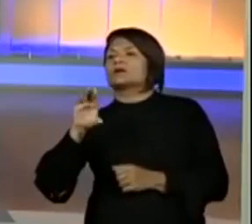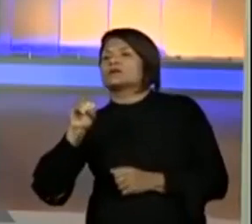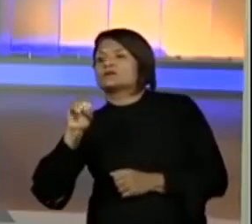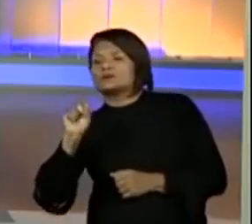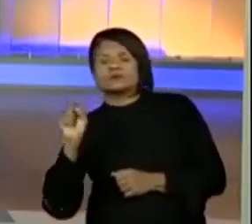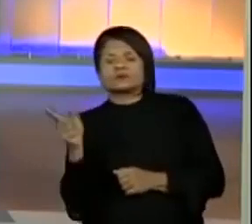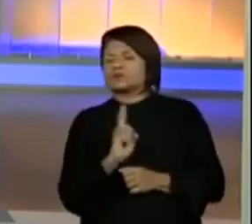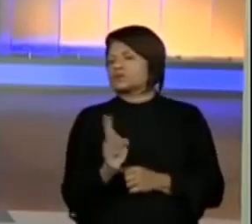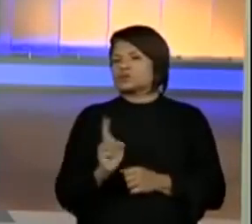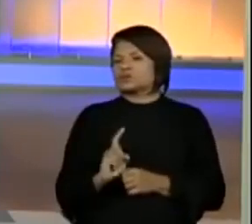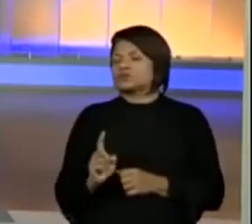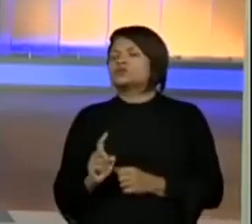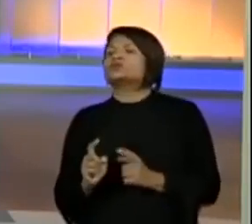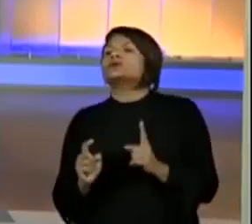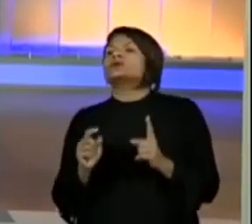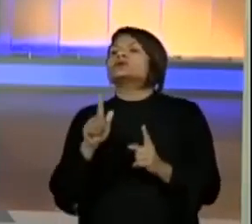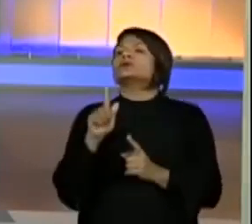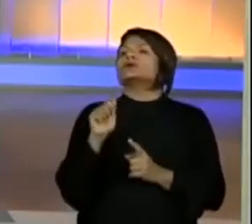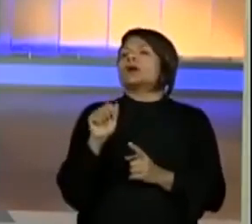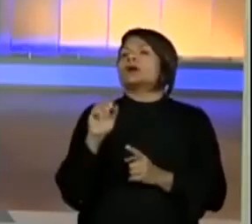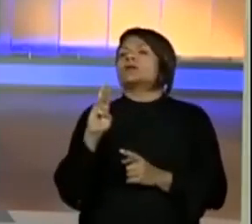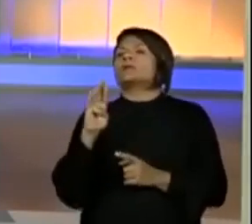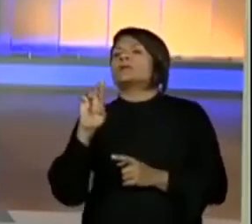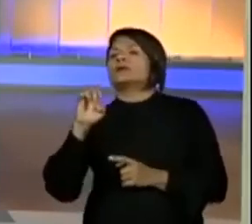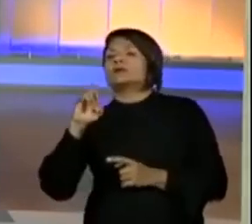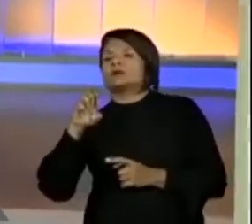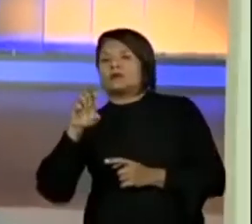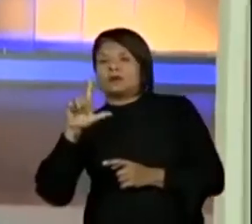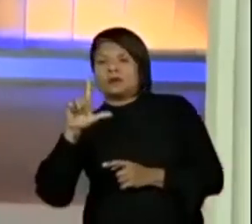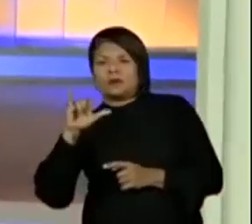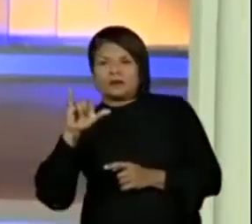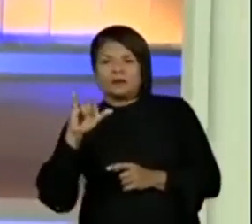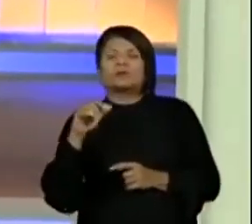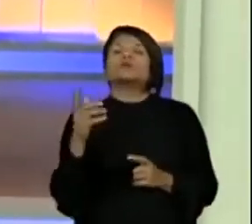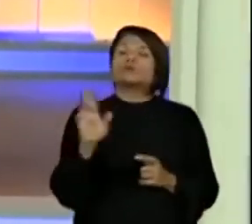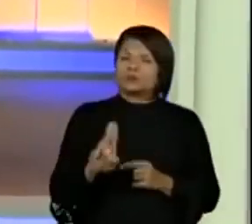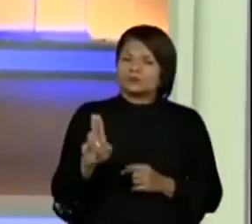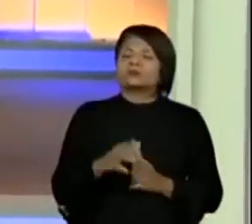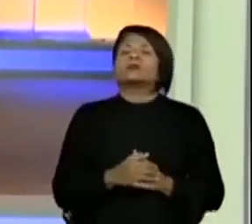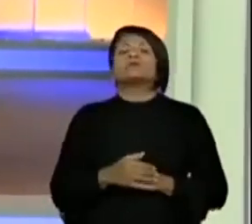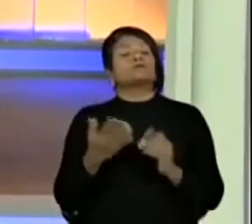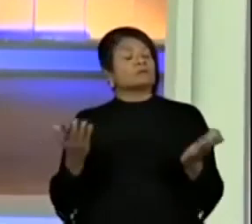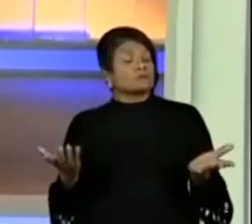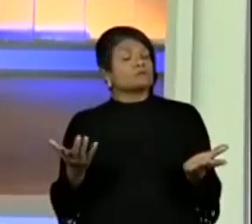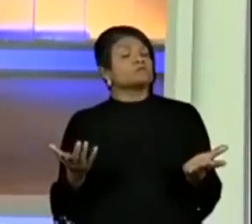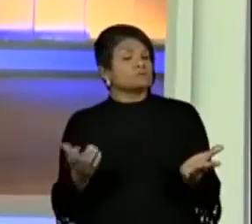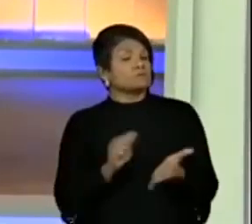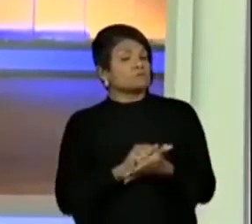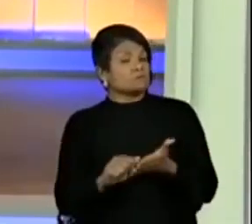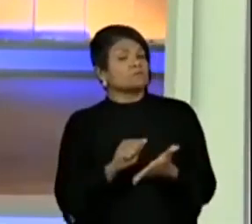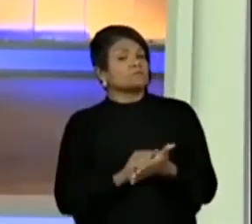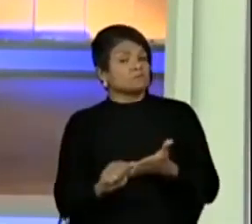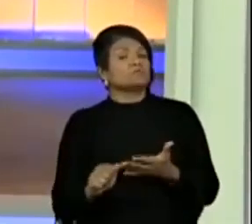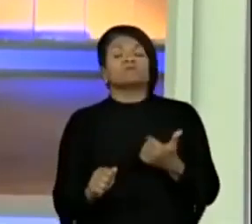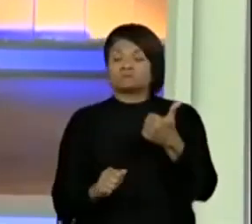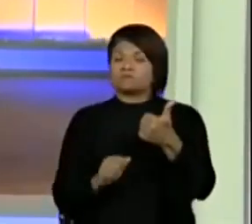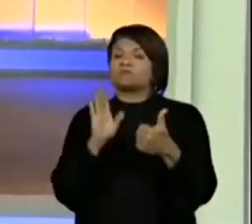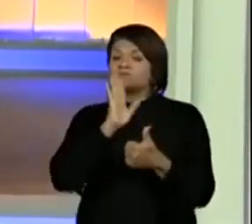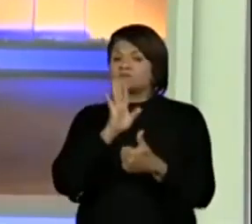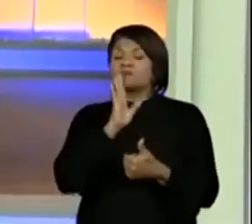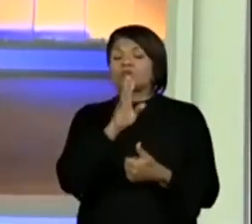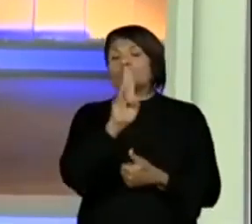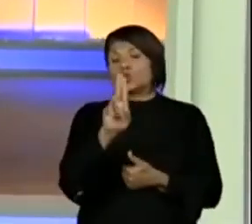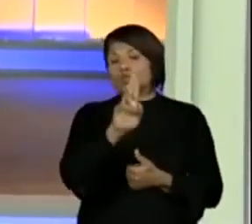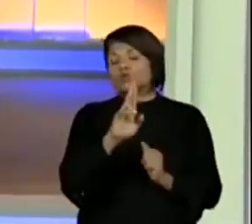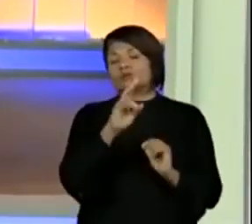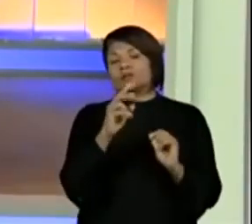uso. Gabriele, sim, eu uso. Então, assim, o marca-texto, ele é um recurso bacana, que a gente usa nesse processo de